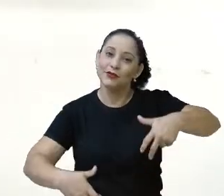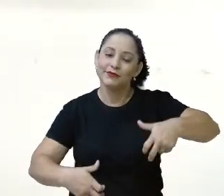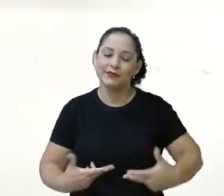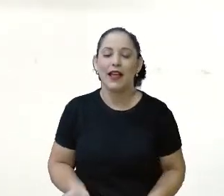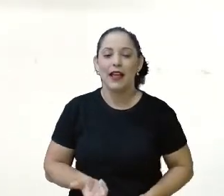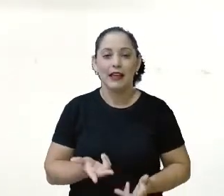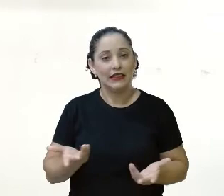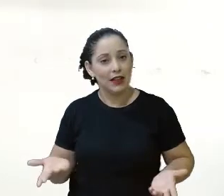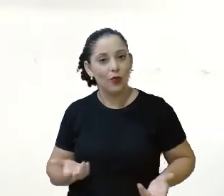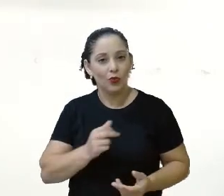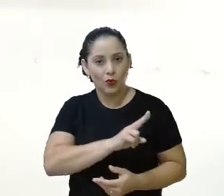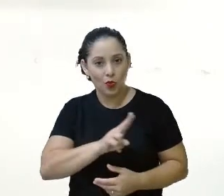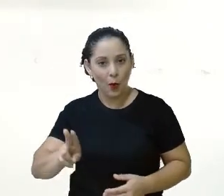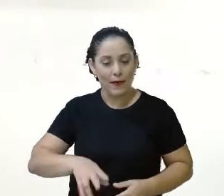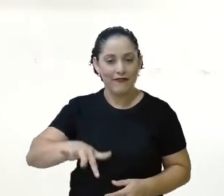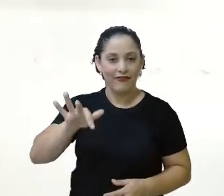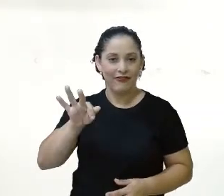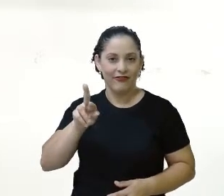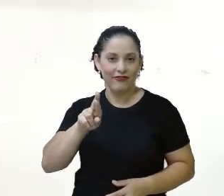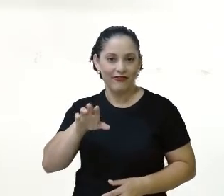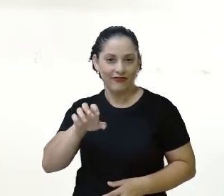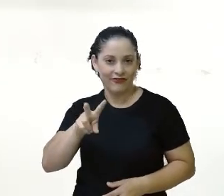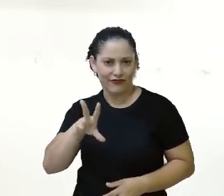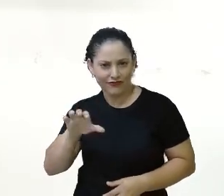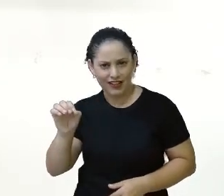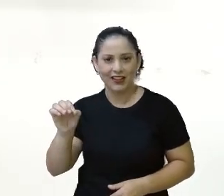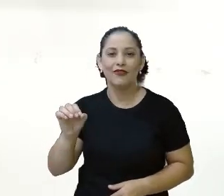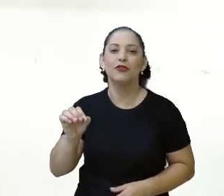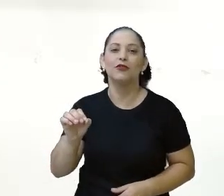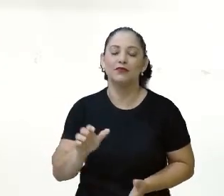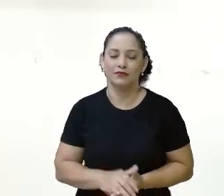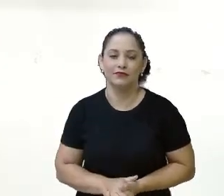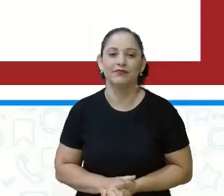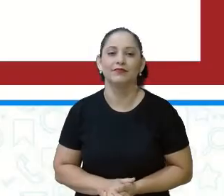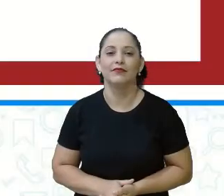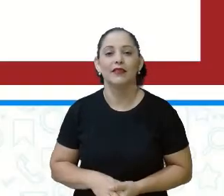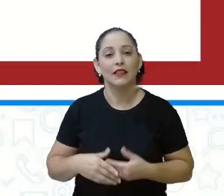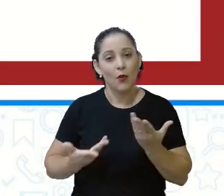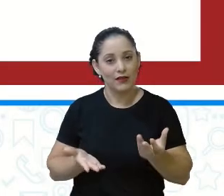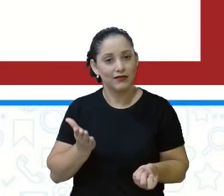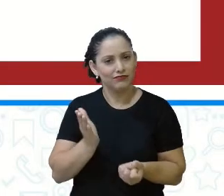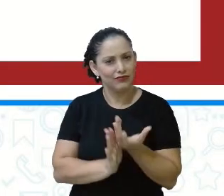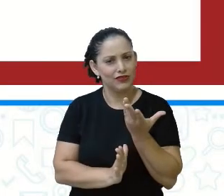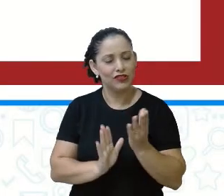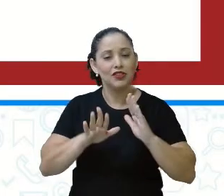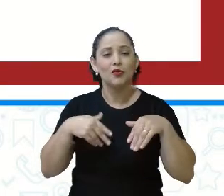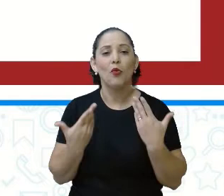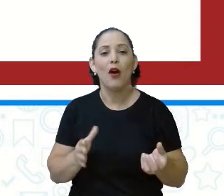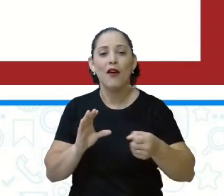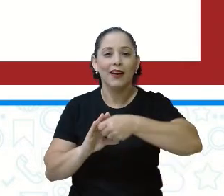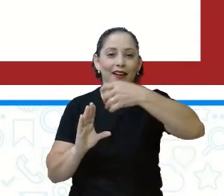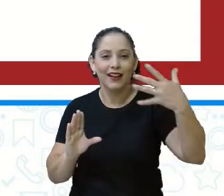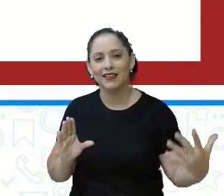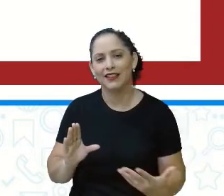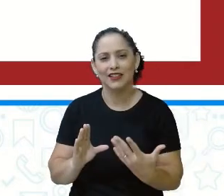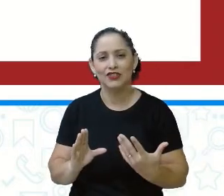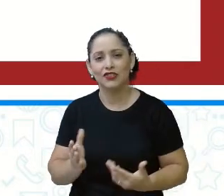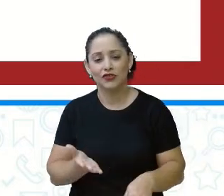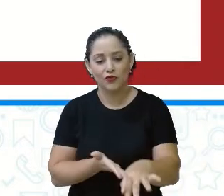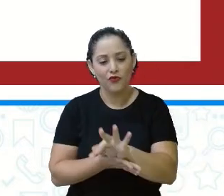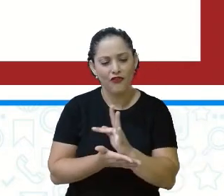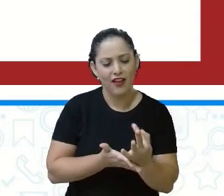corruptela, frevo, tá certo? Então, essa é a origem. E quais são as características do frevo,